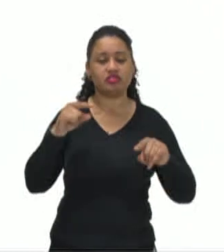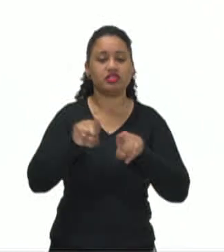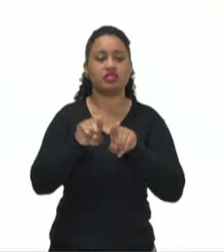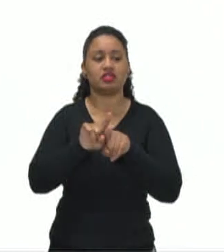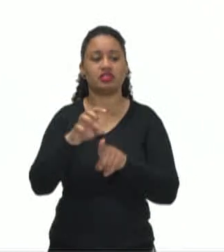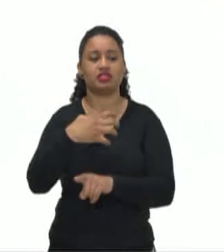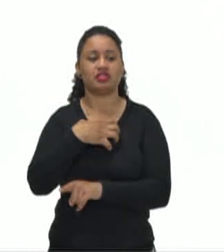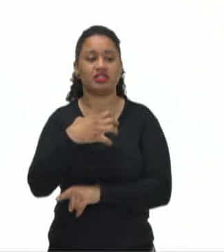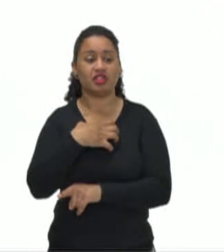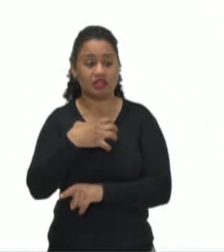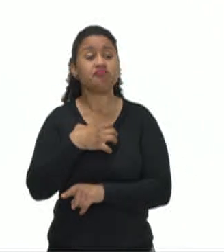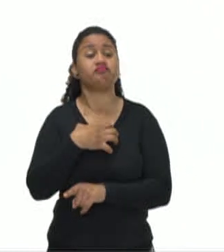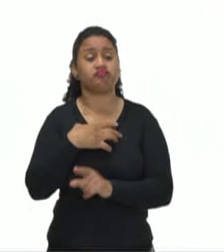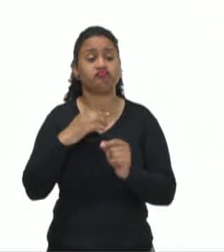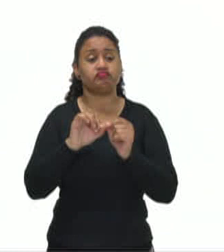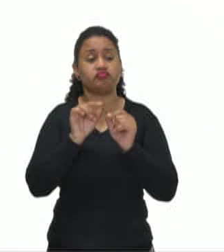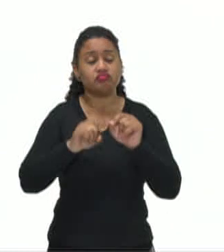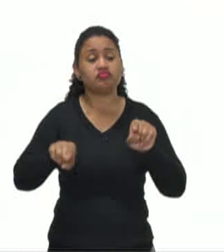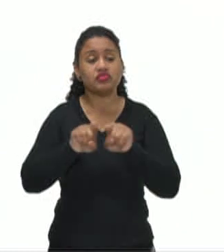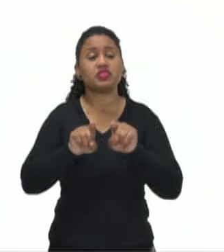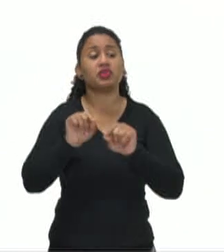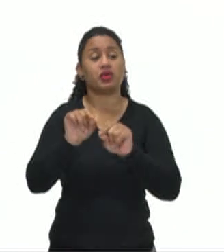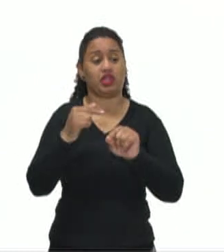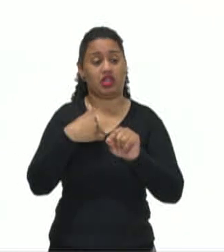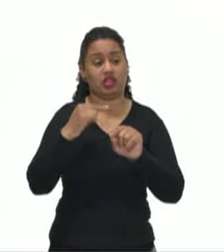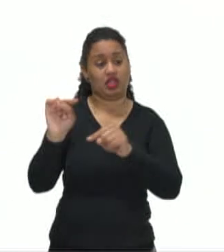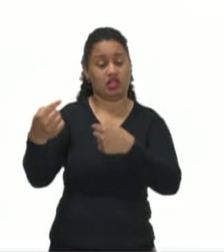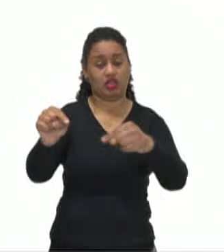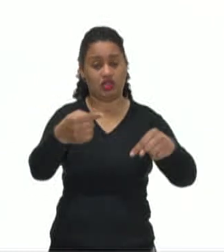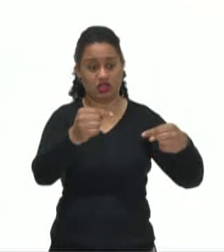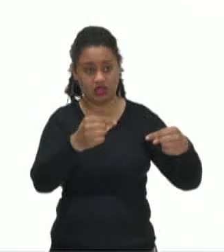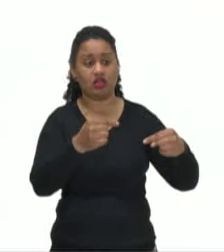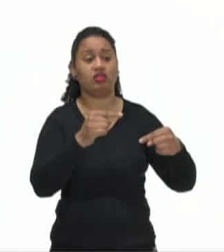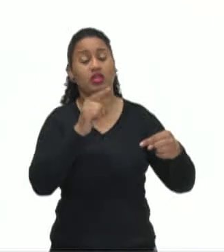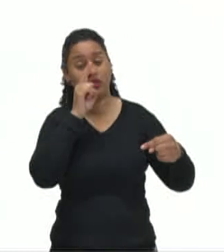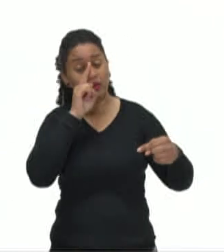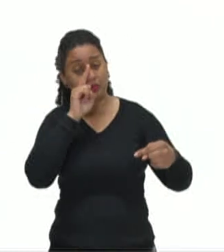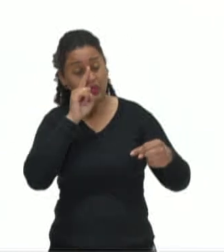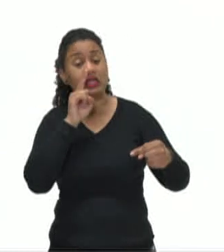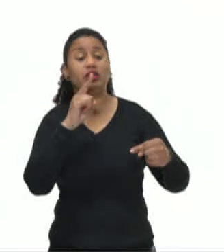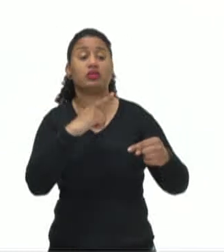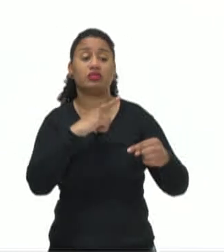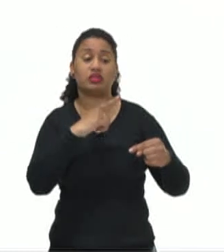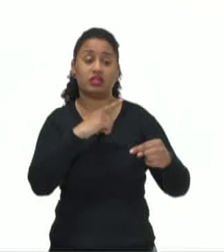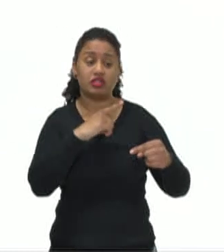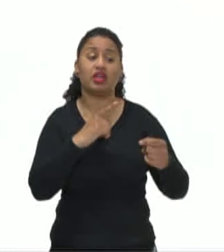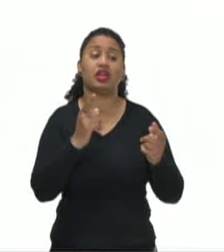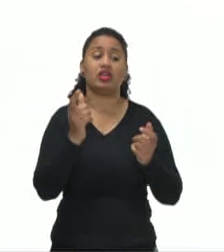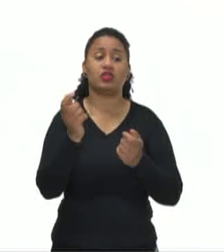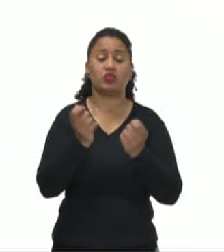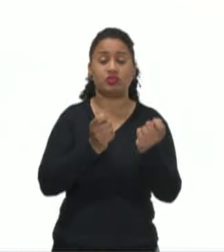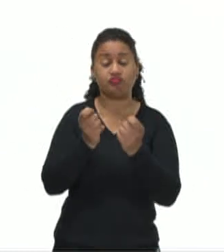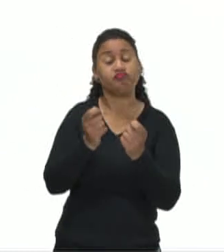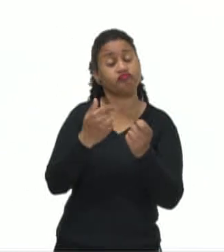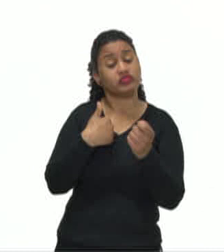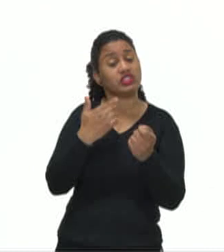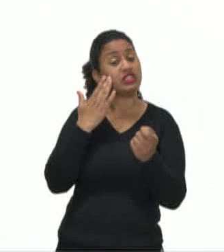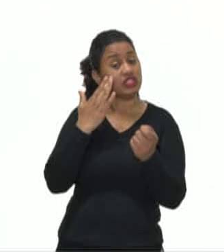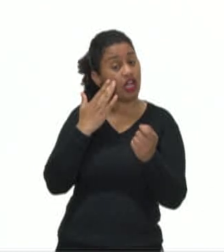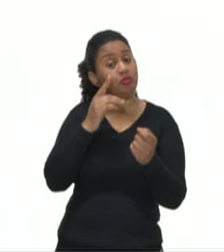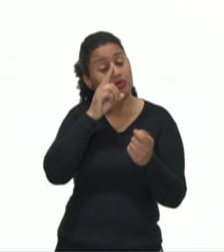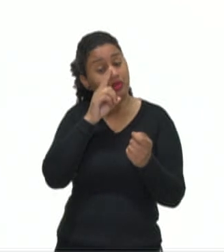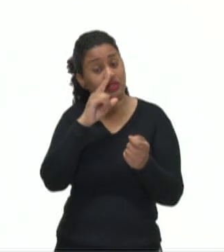sensoriais recreativas que envolvem desafio, riscos avaliados, controláveis e